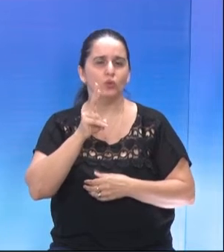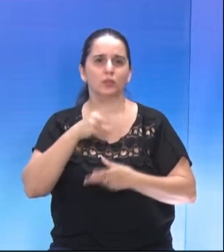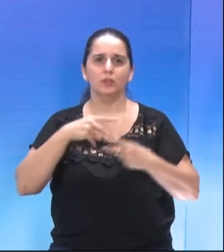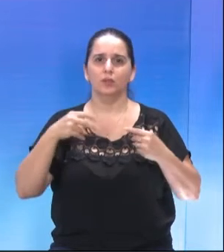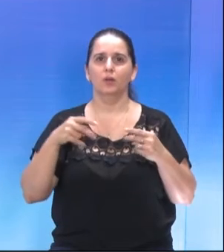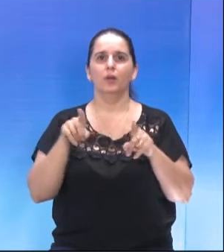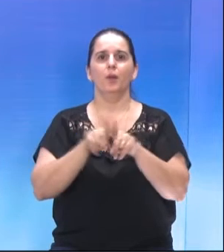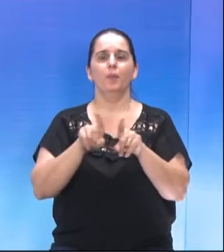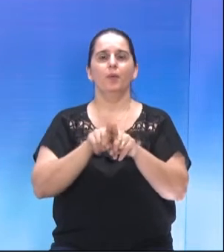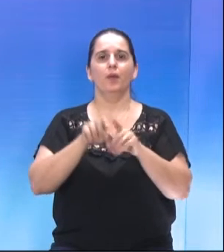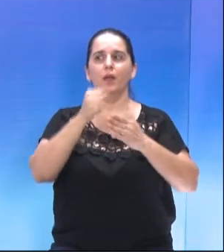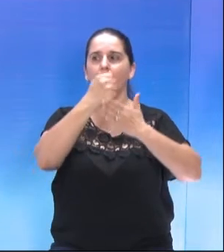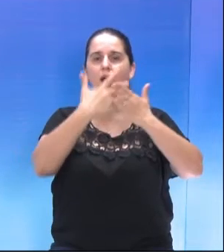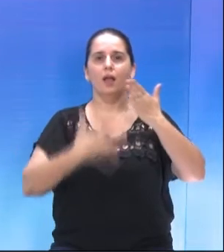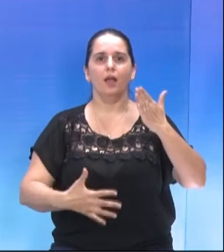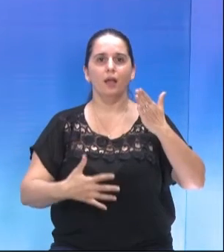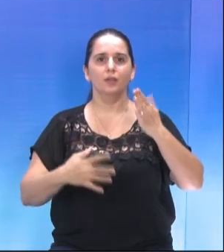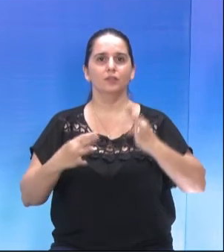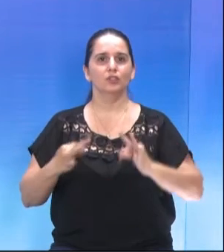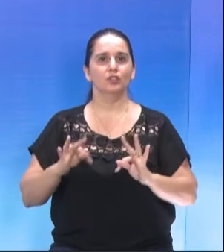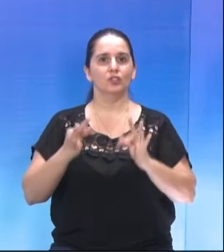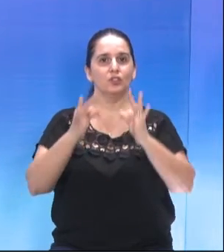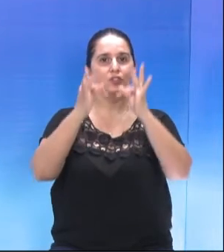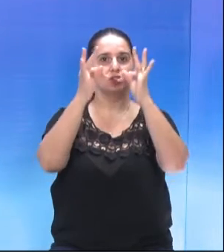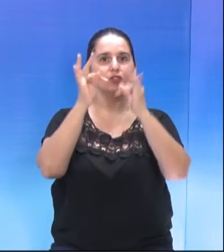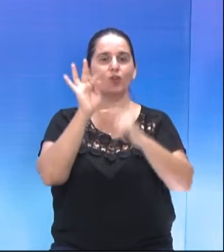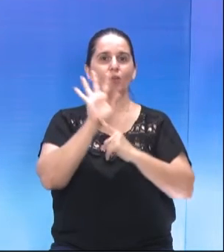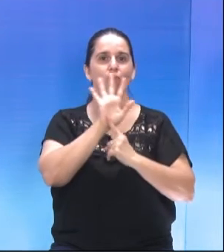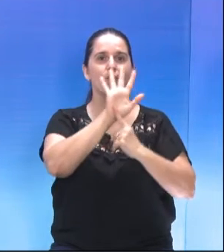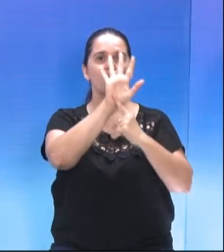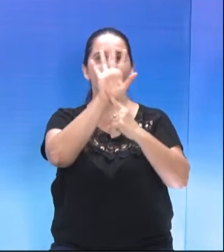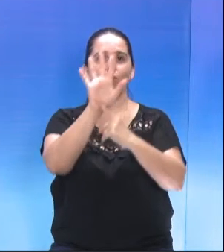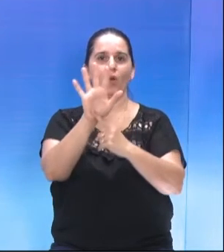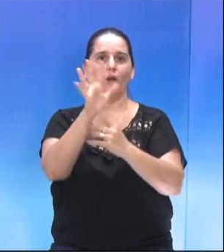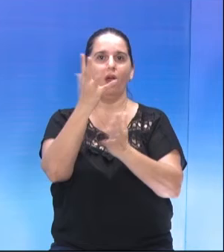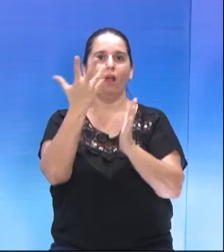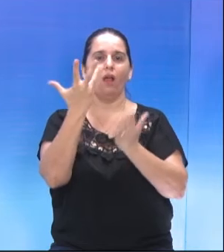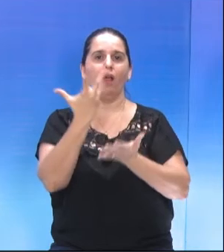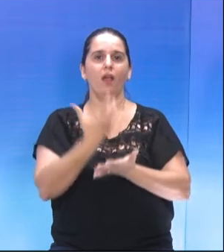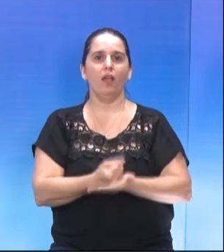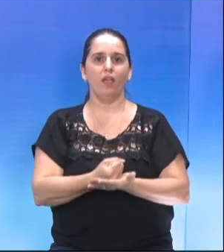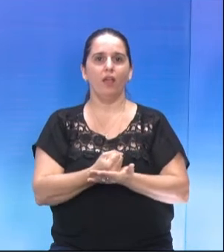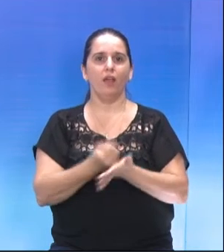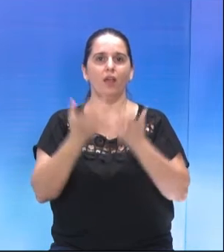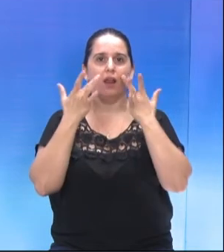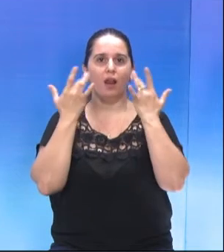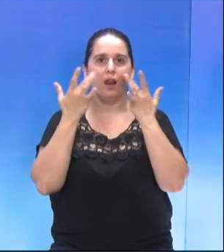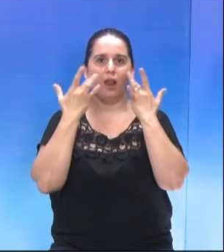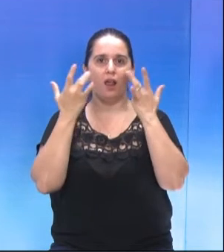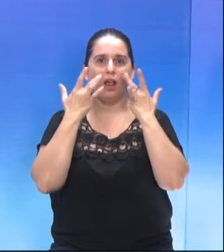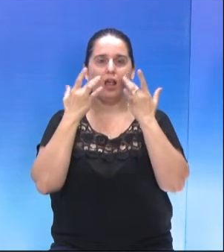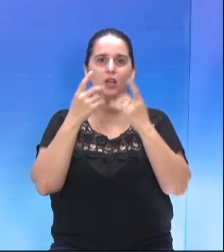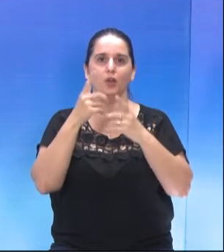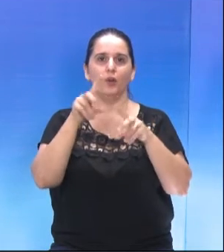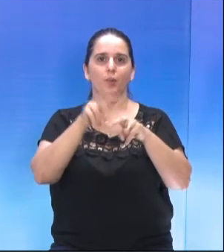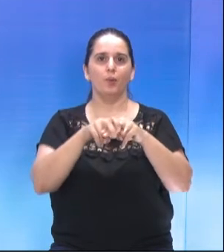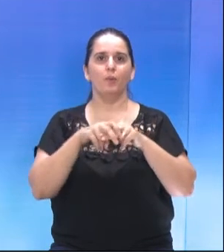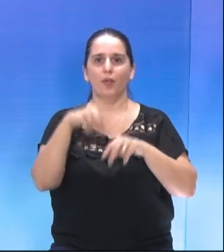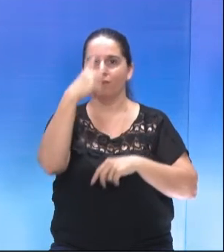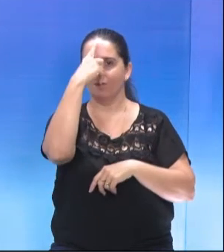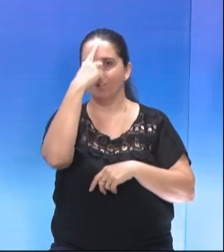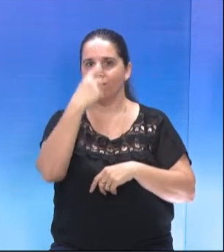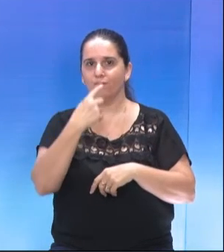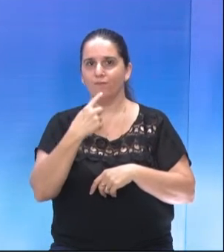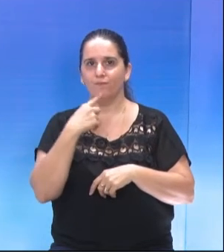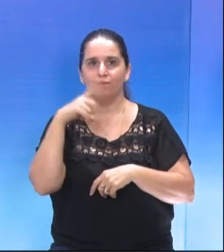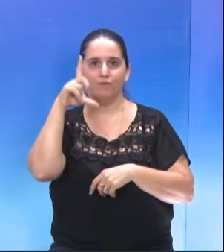como característica o uso das tecnologias, onde vão deixar registrado essas obras de arte através das fotografias, dos